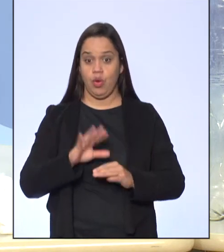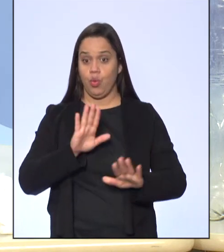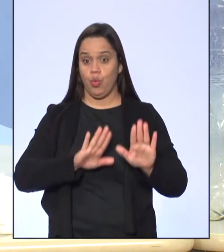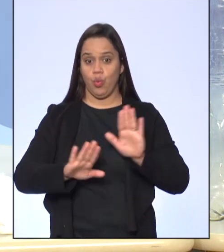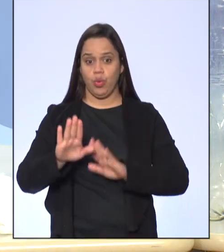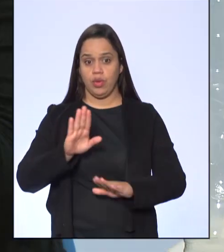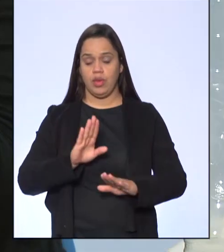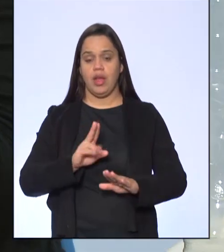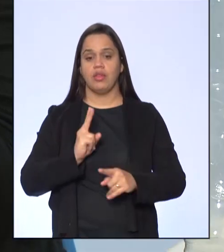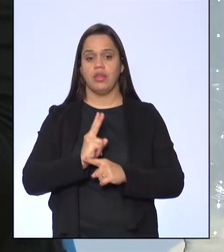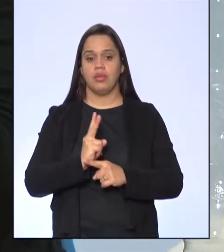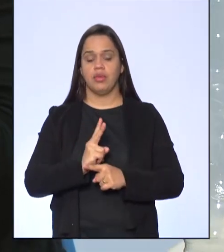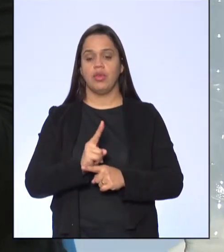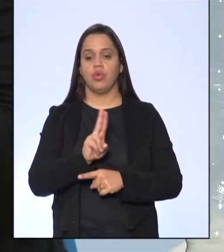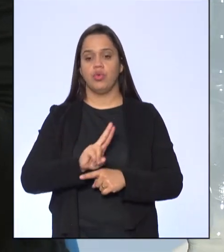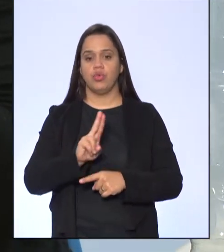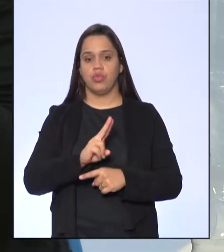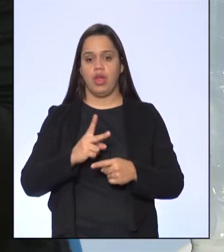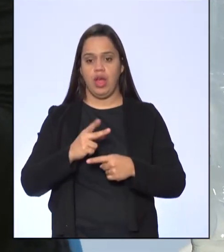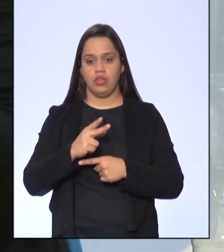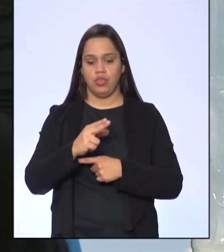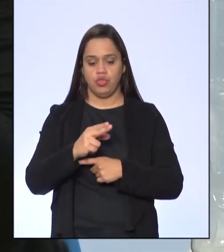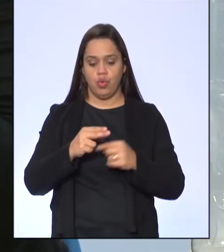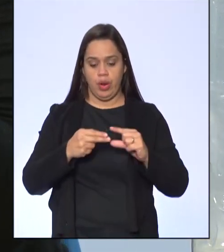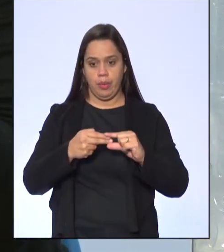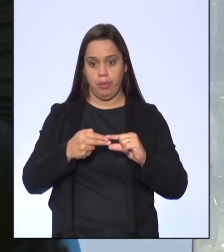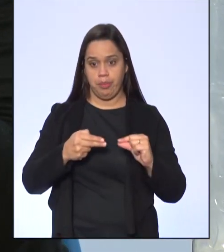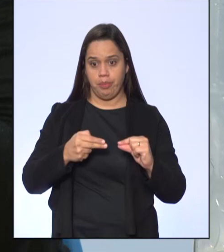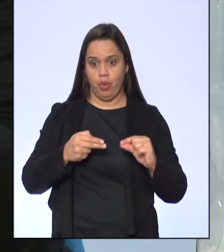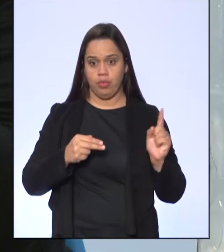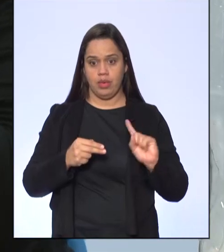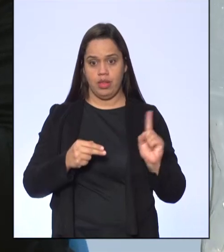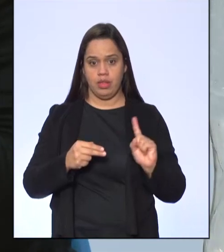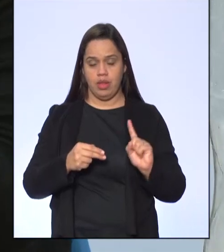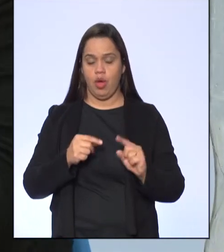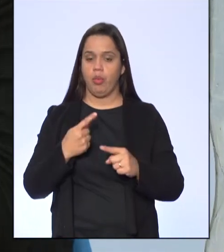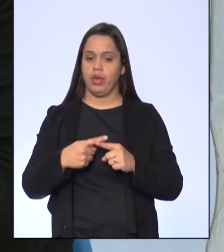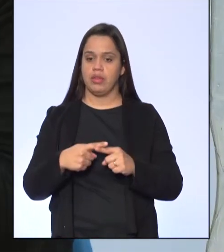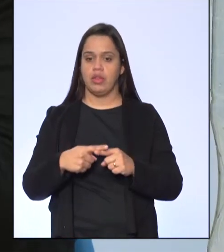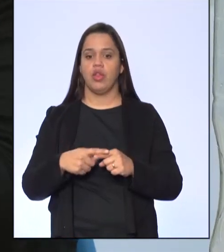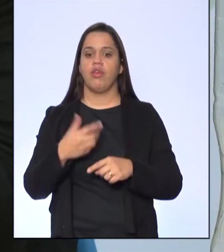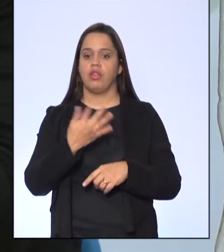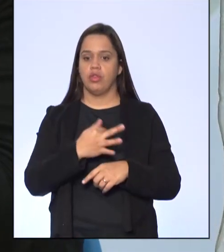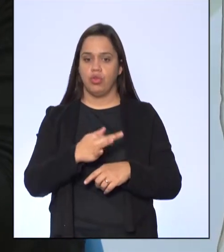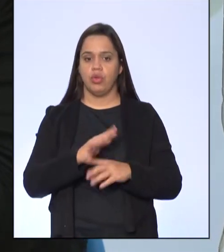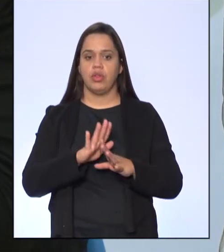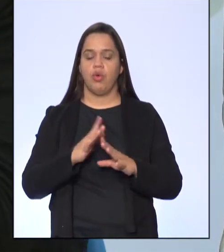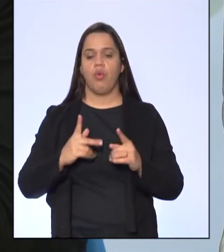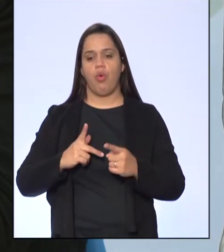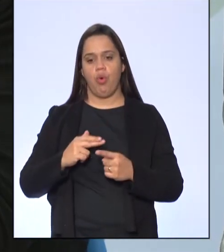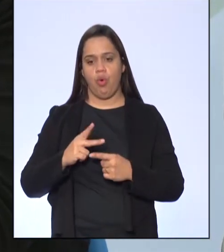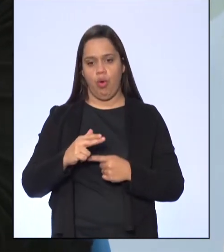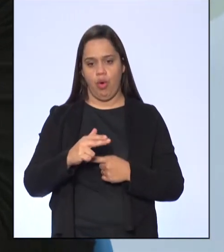Cuidado sempre, usar a tesoura, né? Sem ponta, para não se machucar. E vamos lá, cortar.